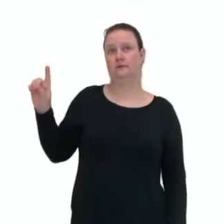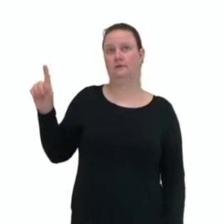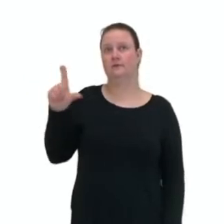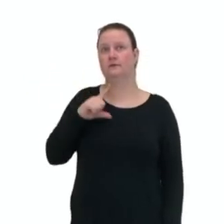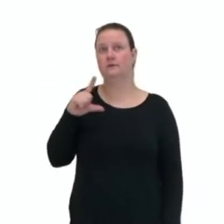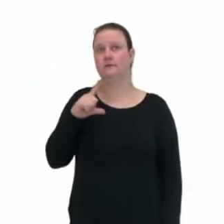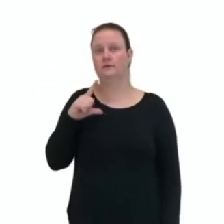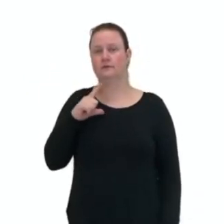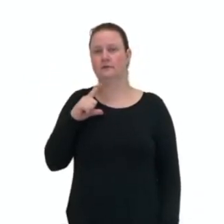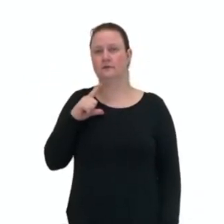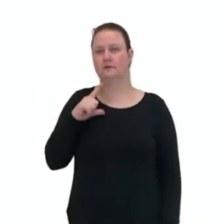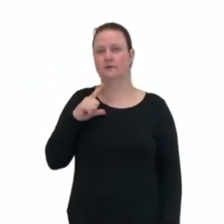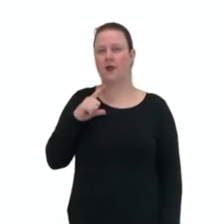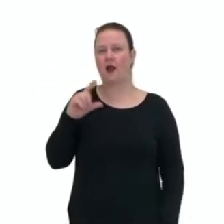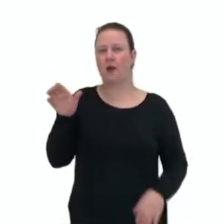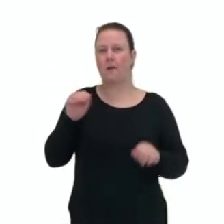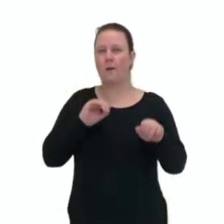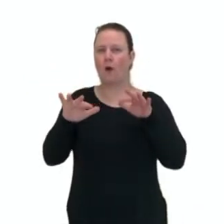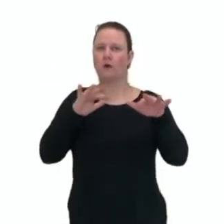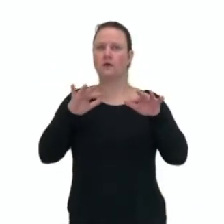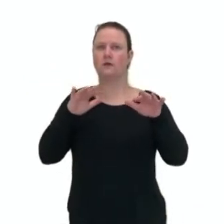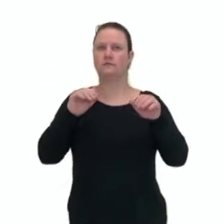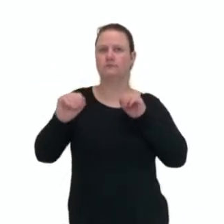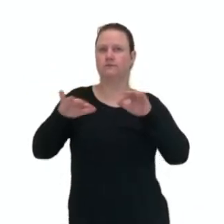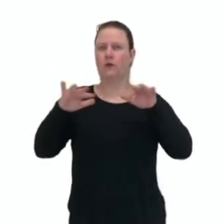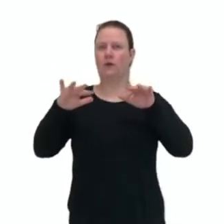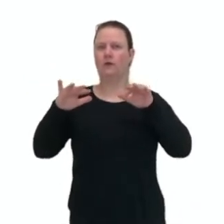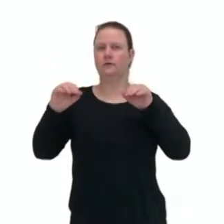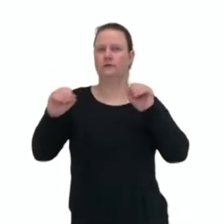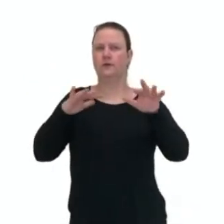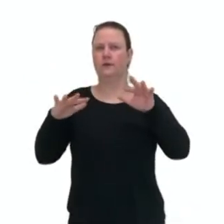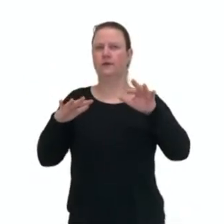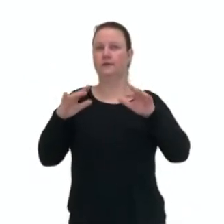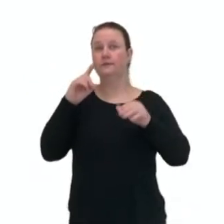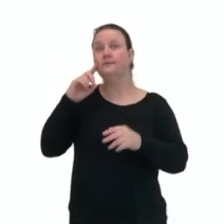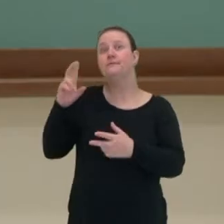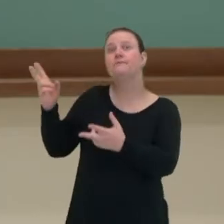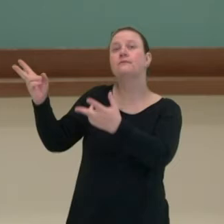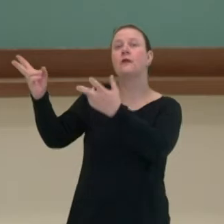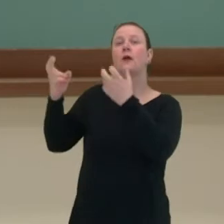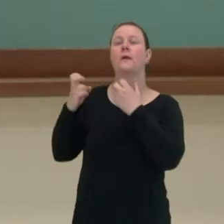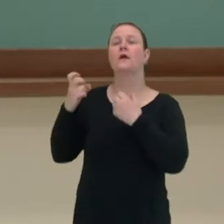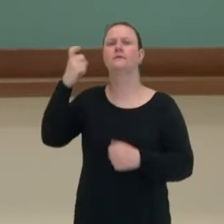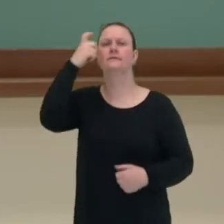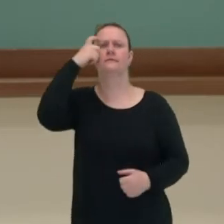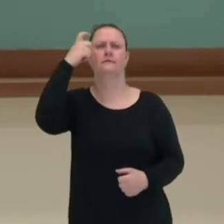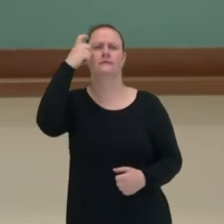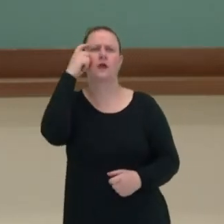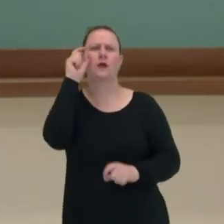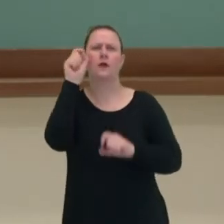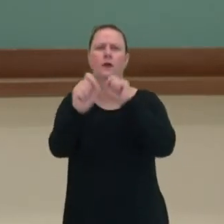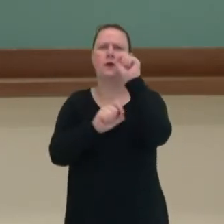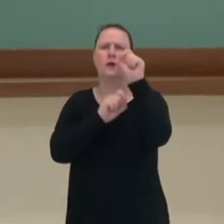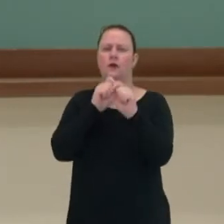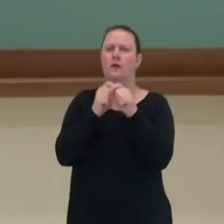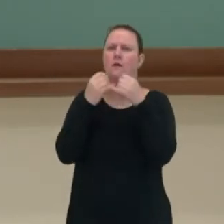a animação, o movimento. E aí eu falo para você, pense no circuito quanto uma pista